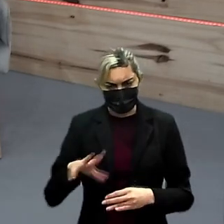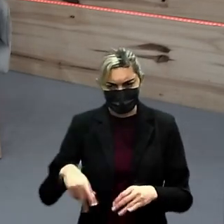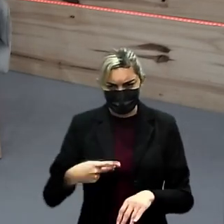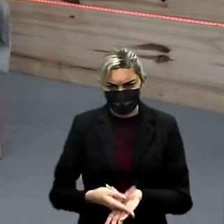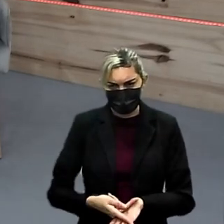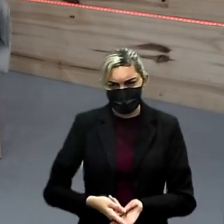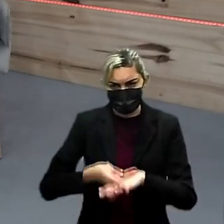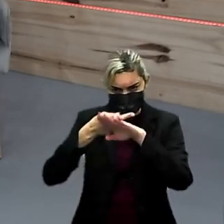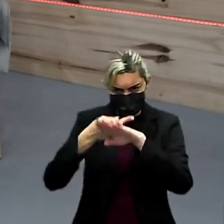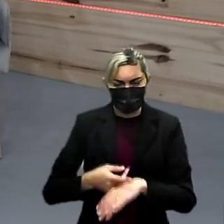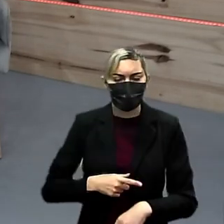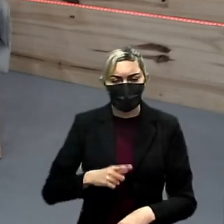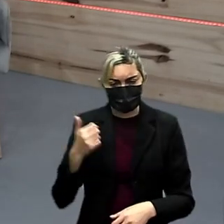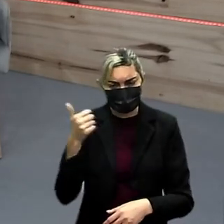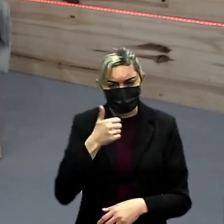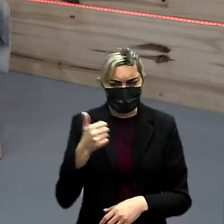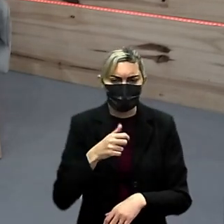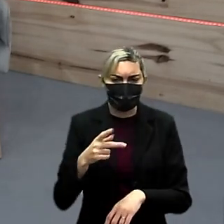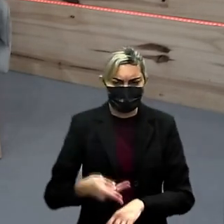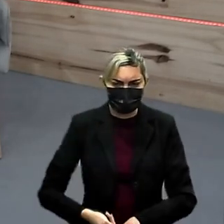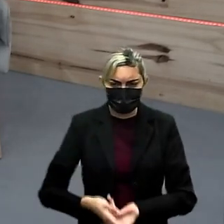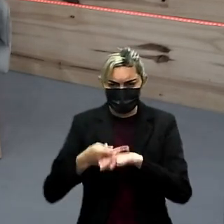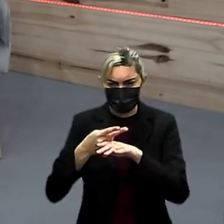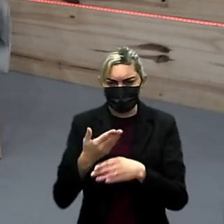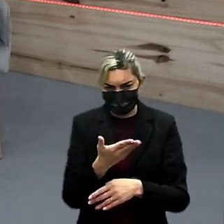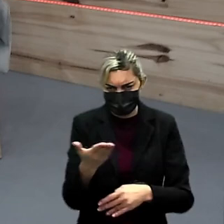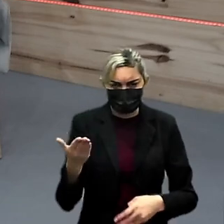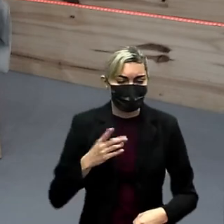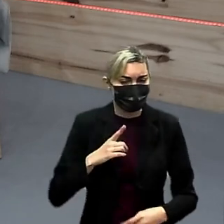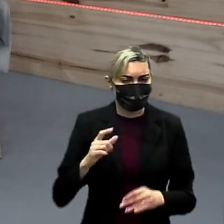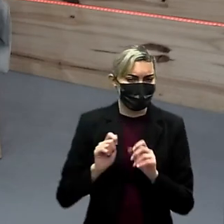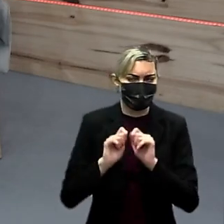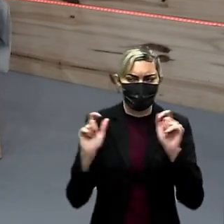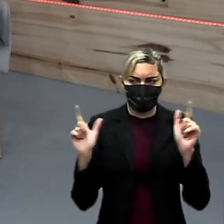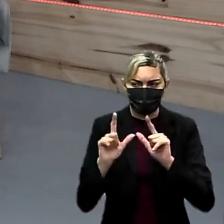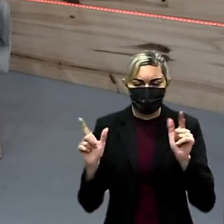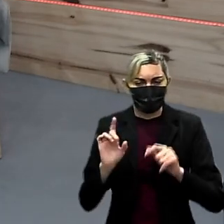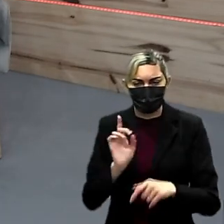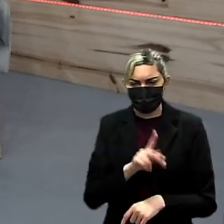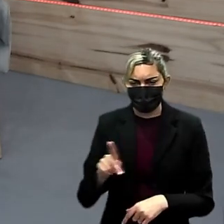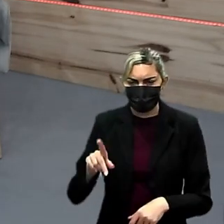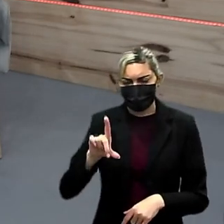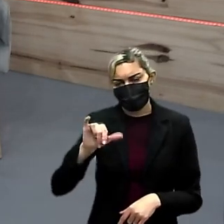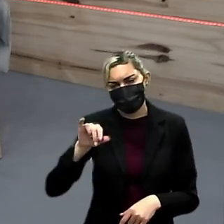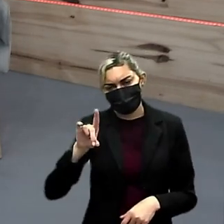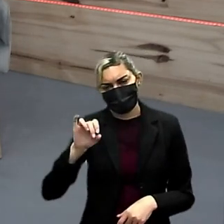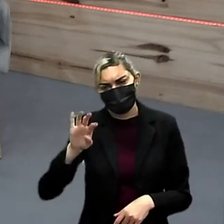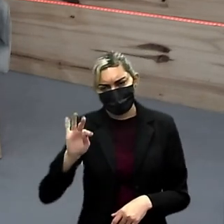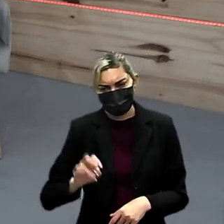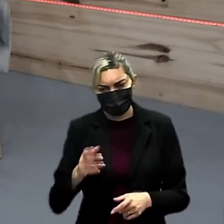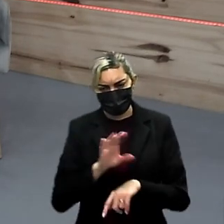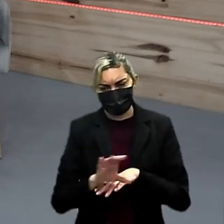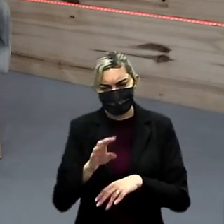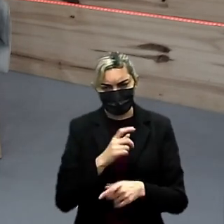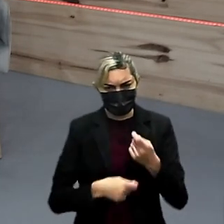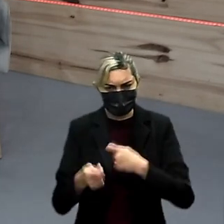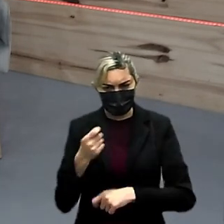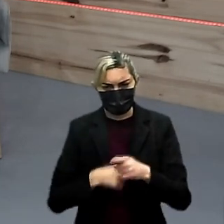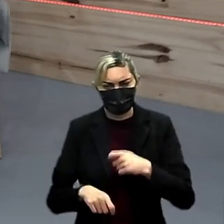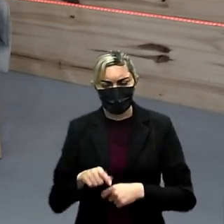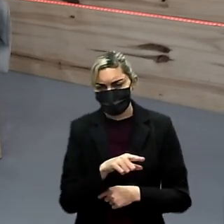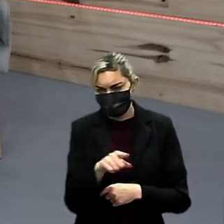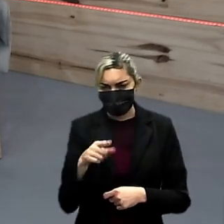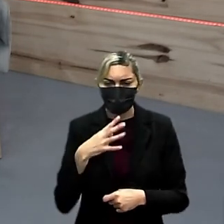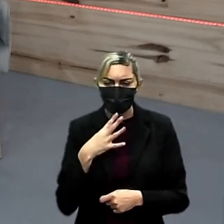viu, gente? Os primeiros colocados aí tem premiação para vocês, fiquem ligados. Eu sou a professora Lindete Pedrosa do curso de administração, muito de vocês